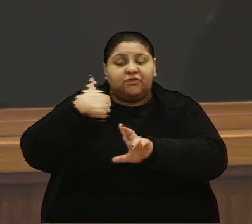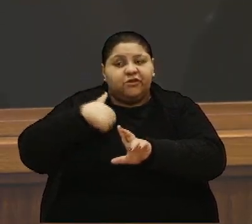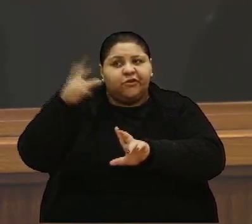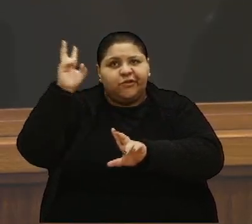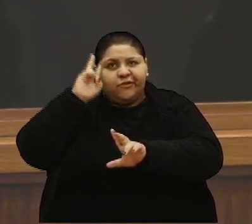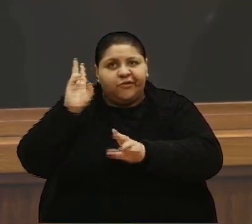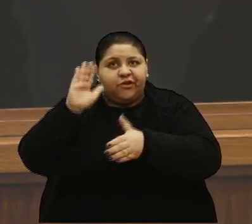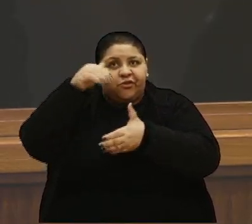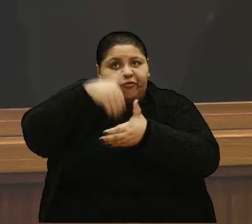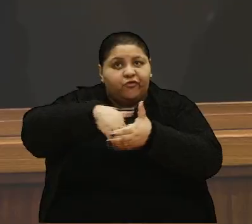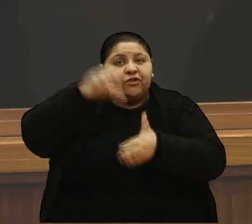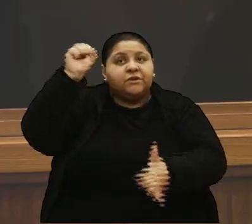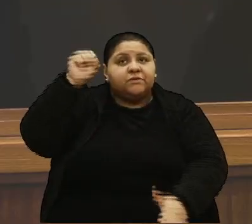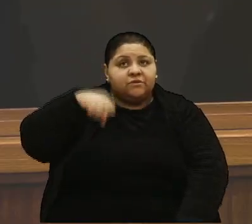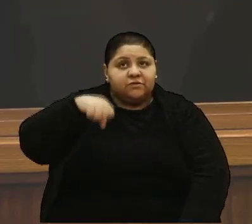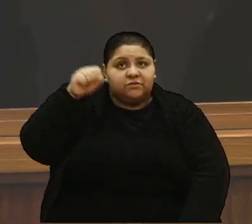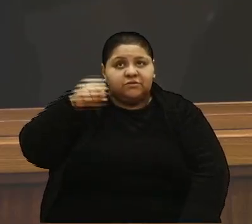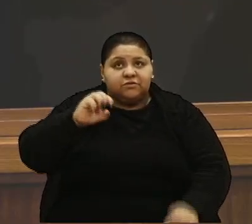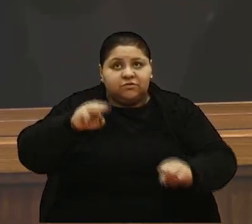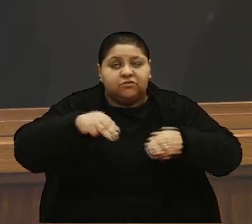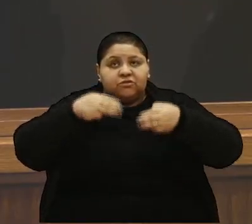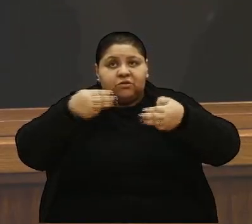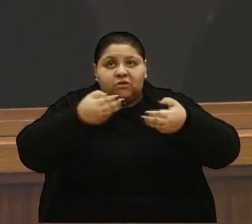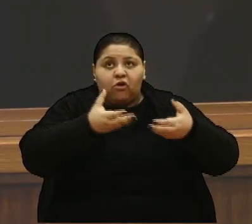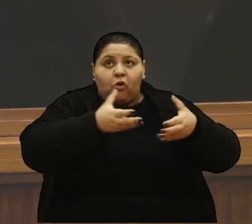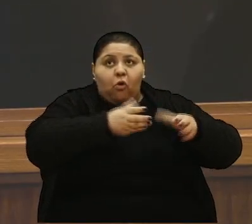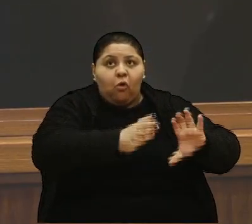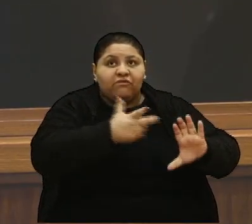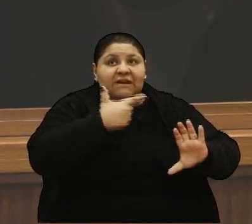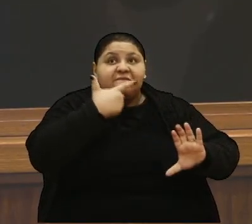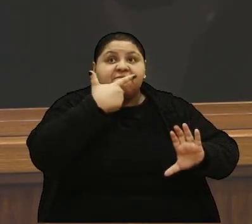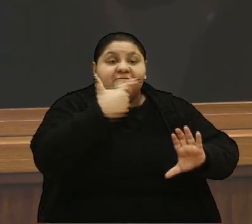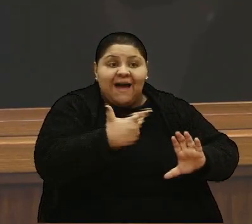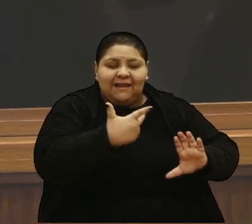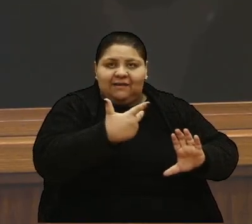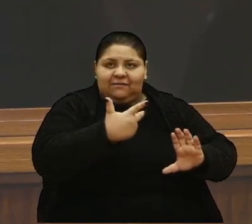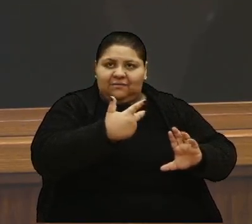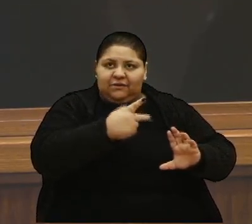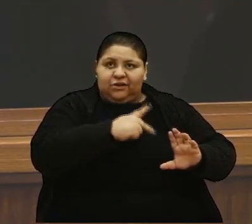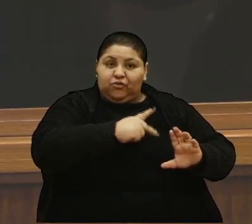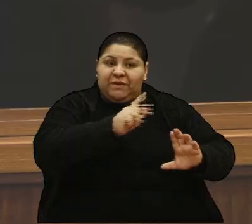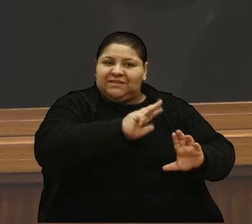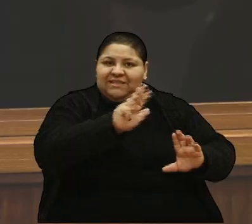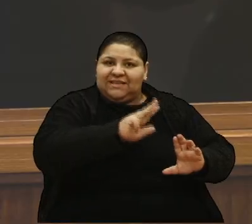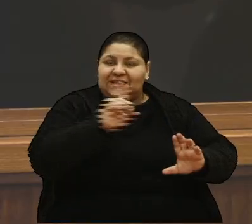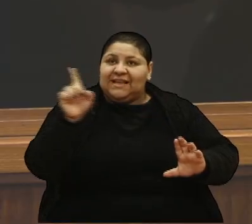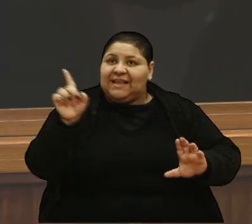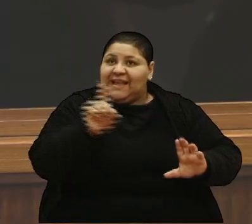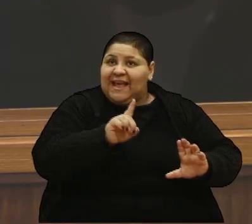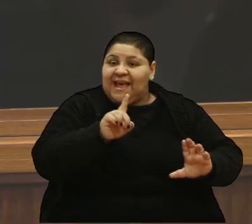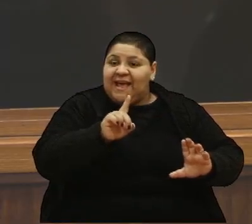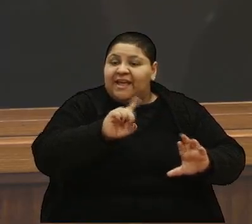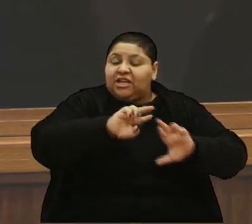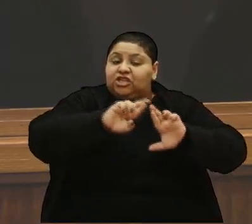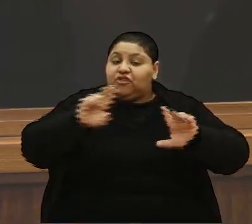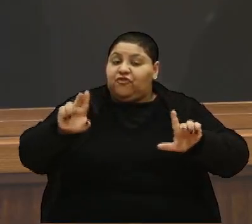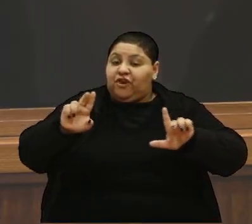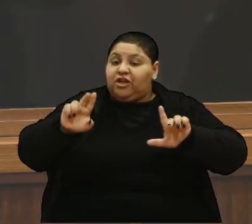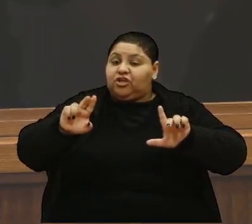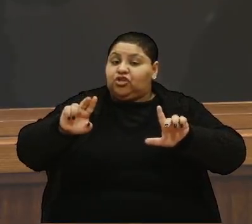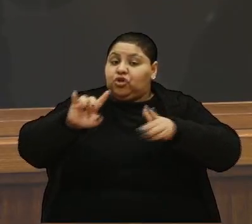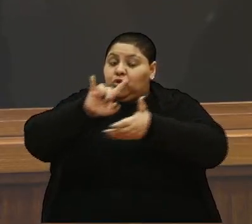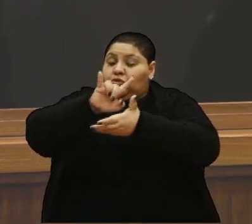que eu votei favorável à moção de repúdio àquela fala do presidente, que é diferente de uma moção de repúdio